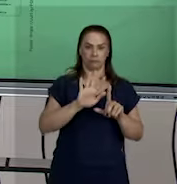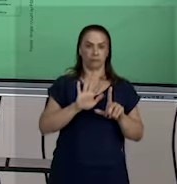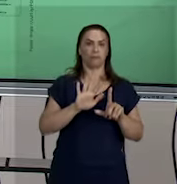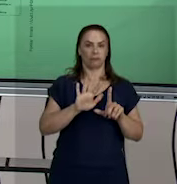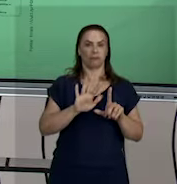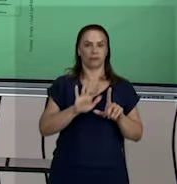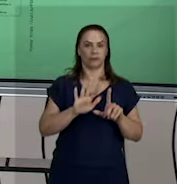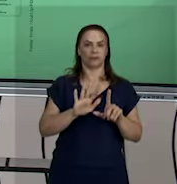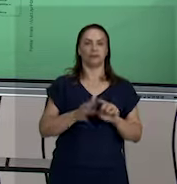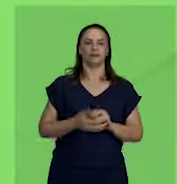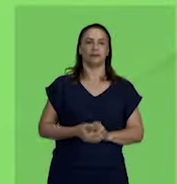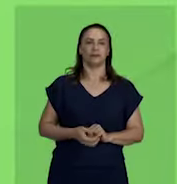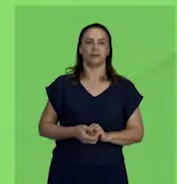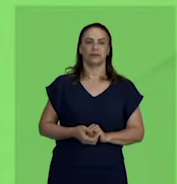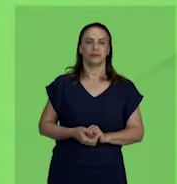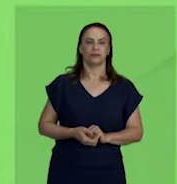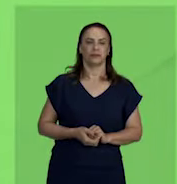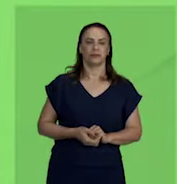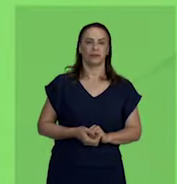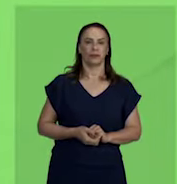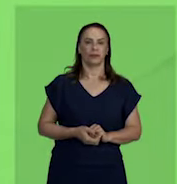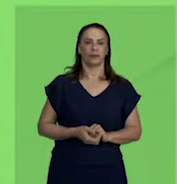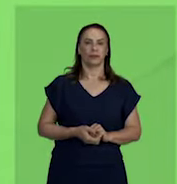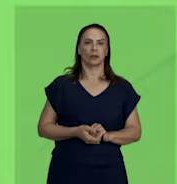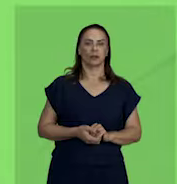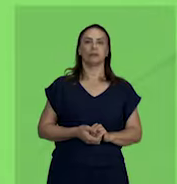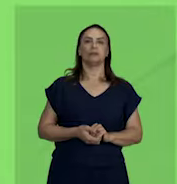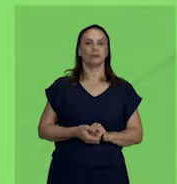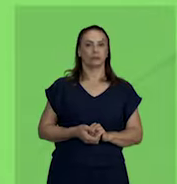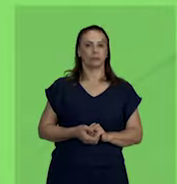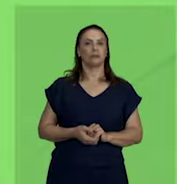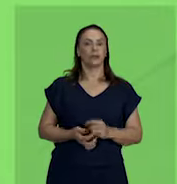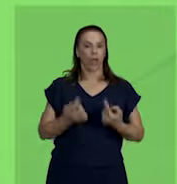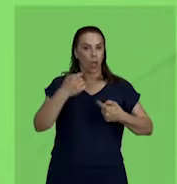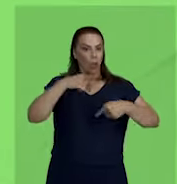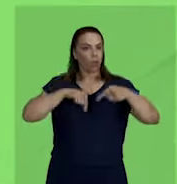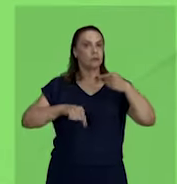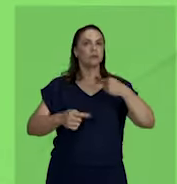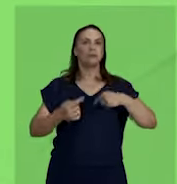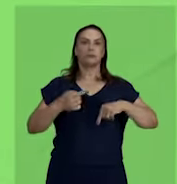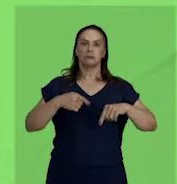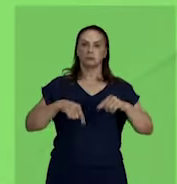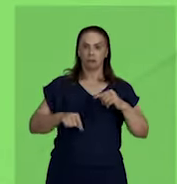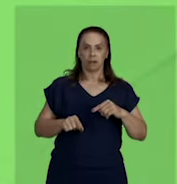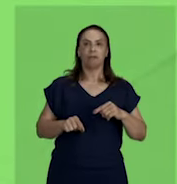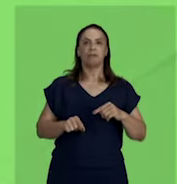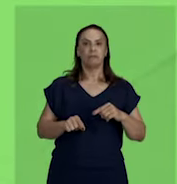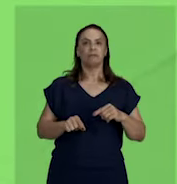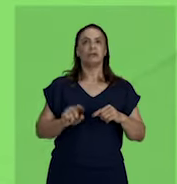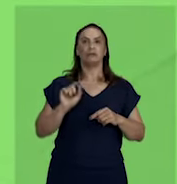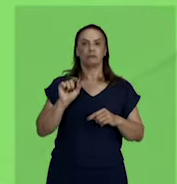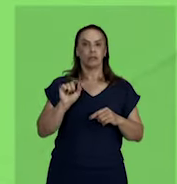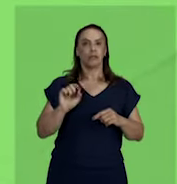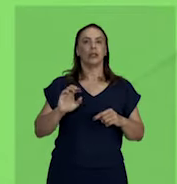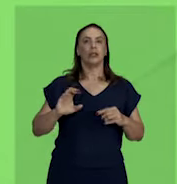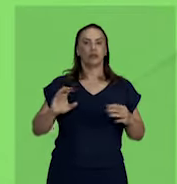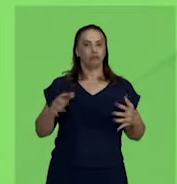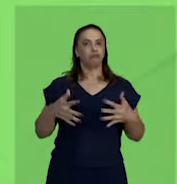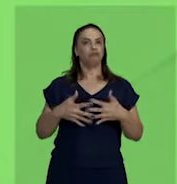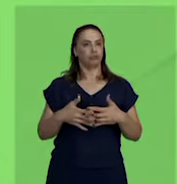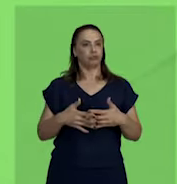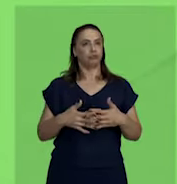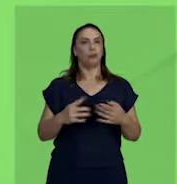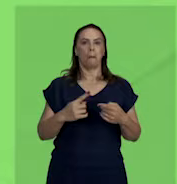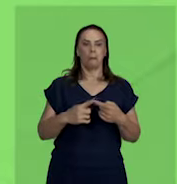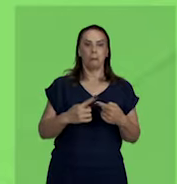sistema, começando, ele é um sistema complexo, começando então aqui, deixa eu selecionar